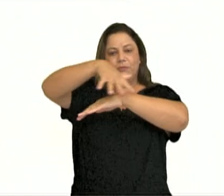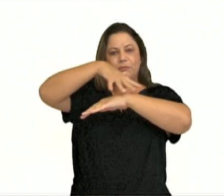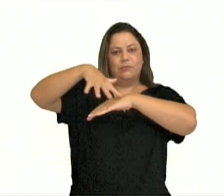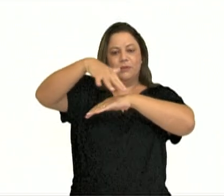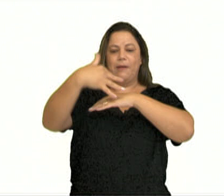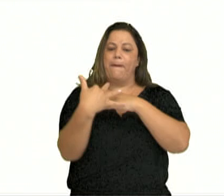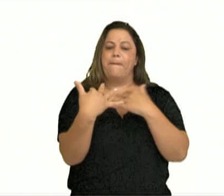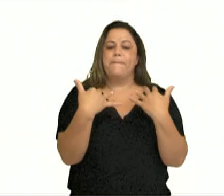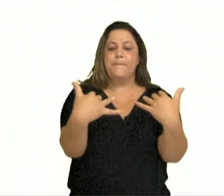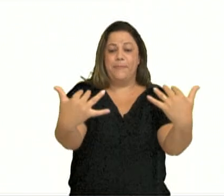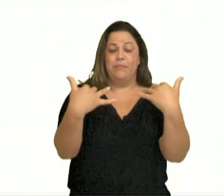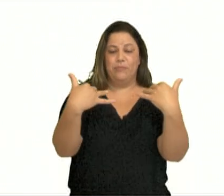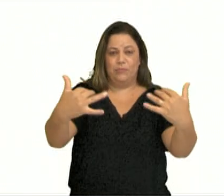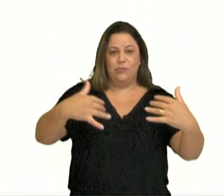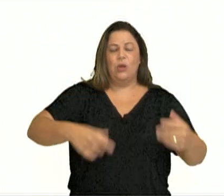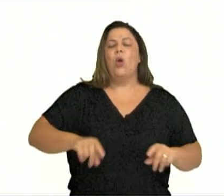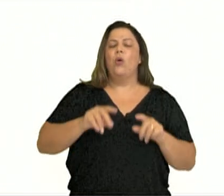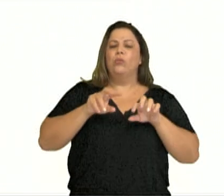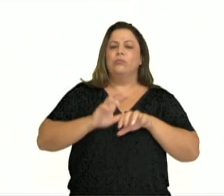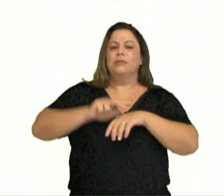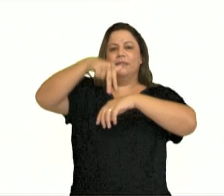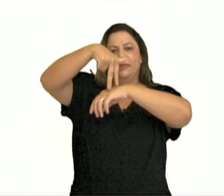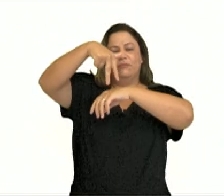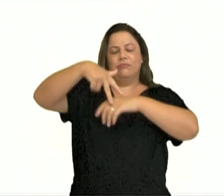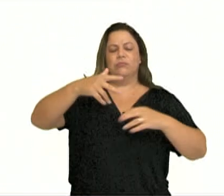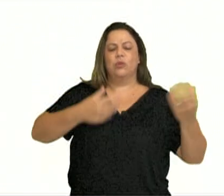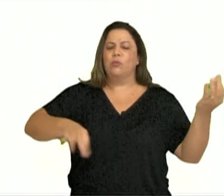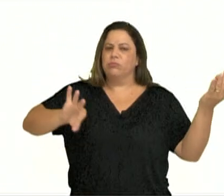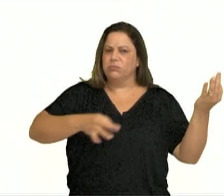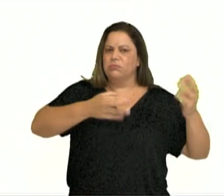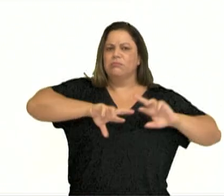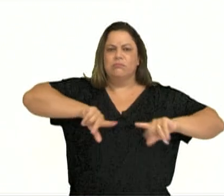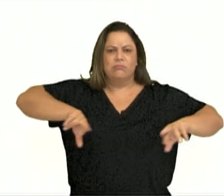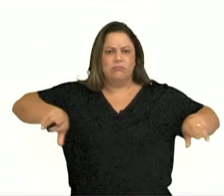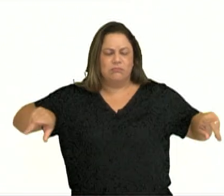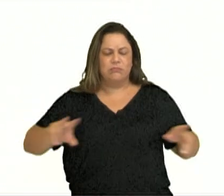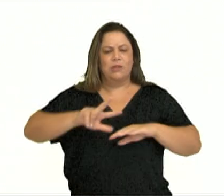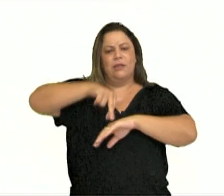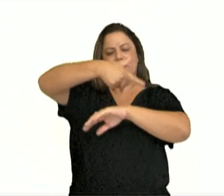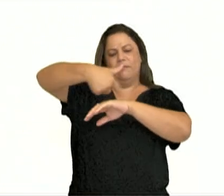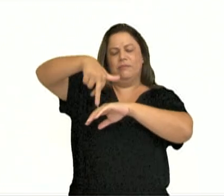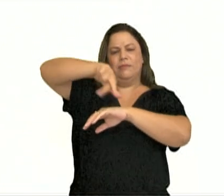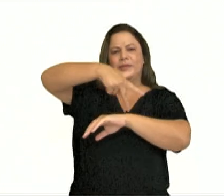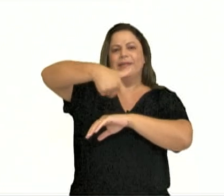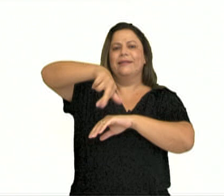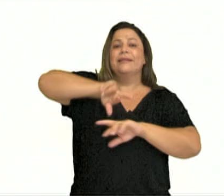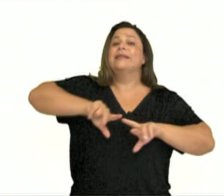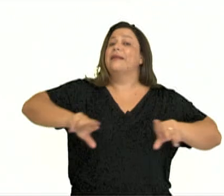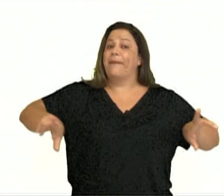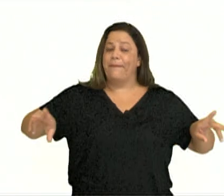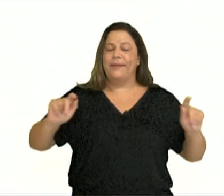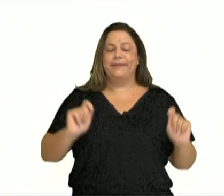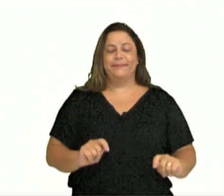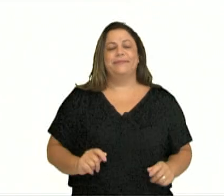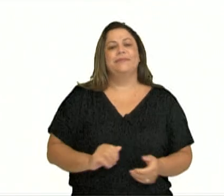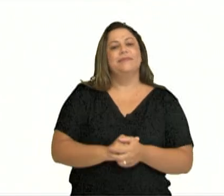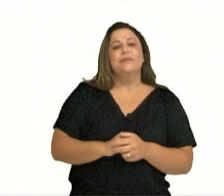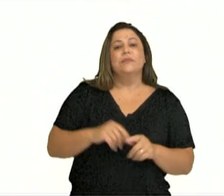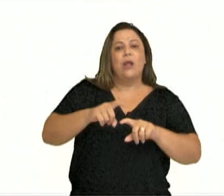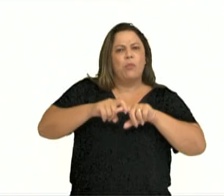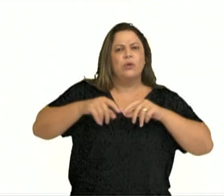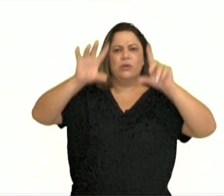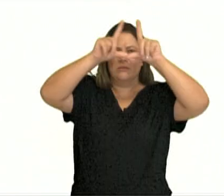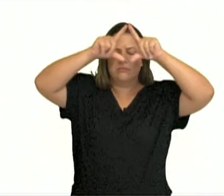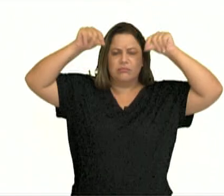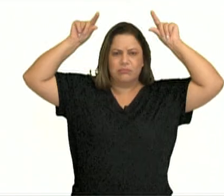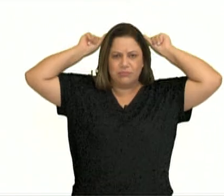os músicos tocavam ou onde os dançarinos executavam a sua dança. Por isso, na Grécia